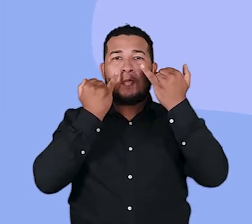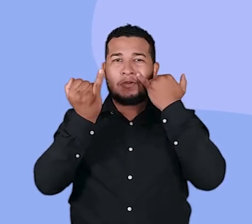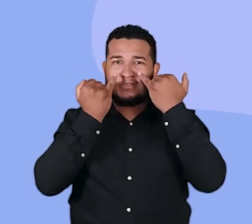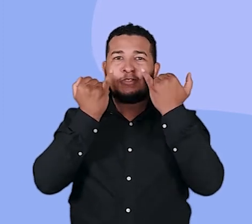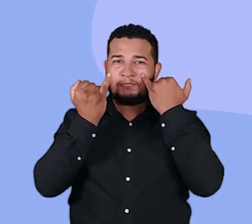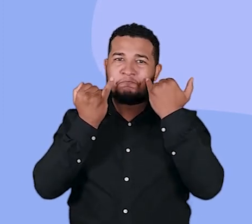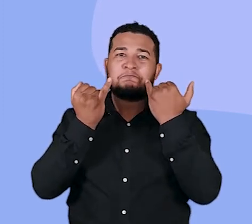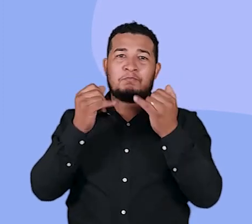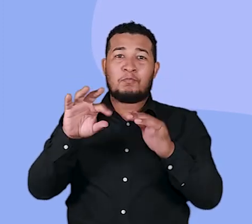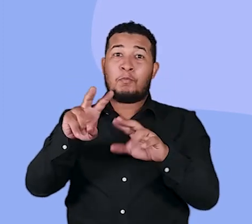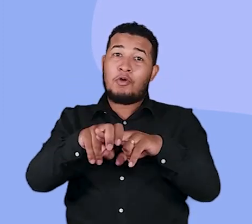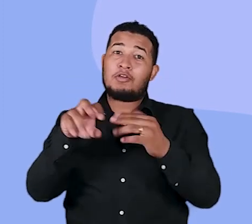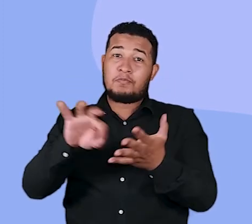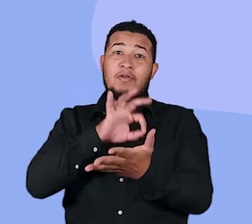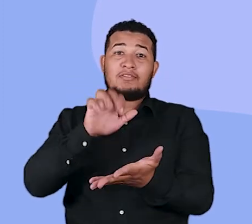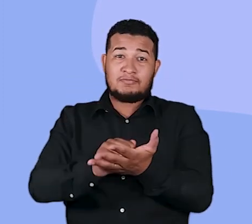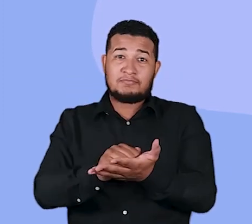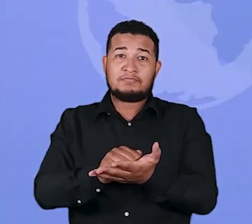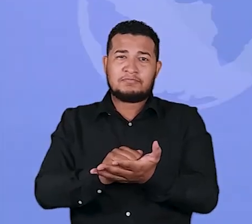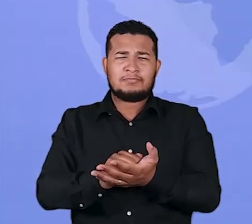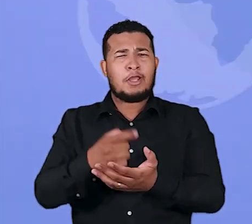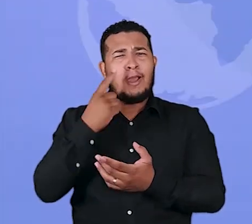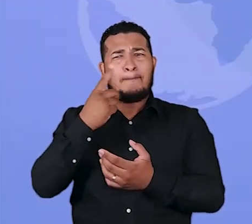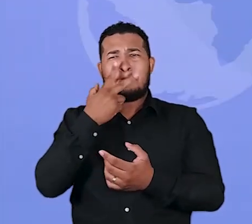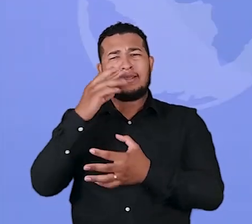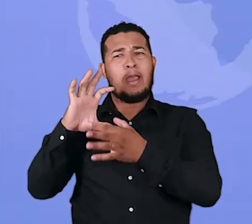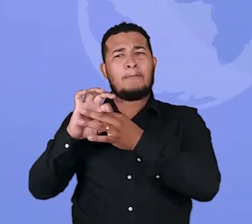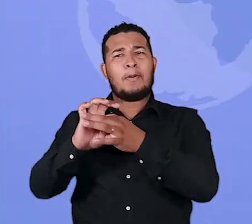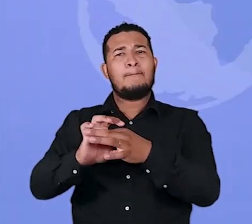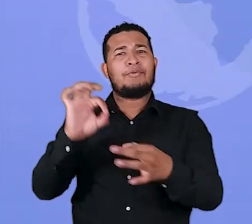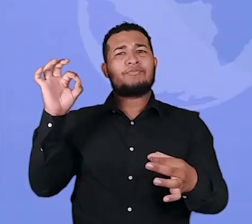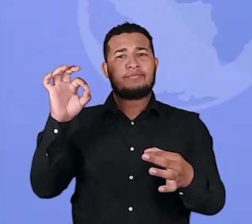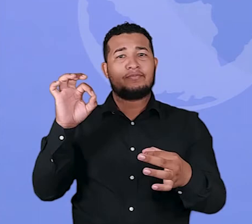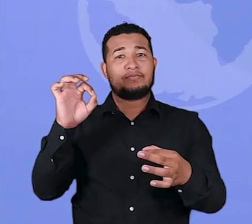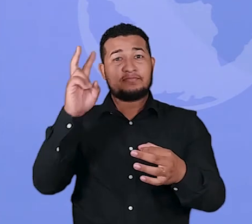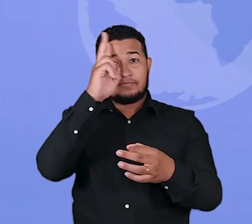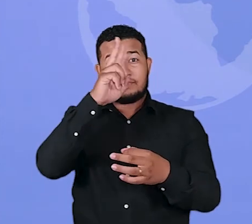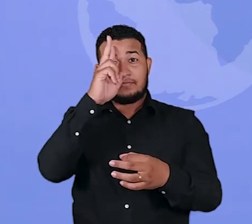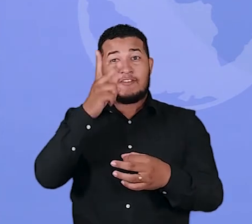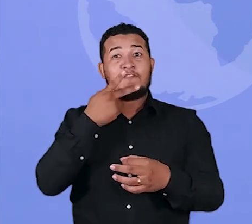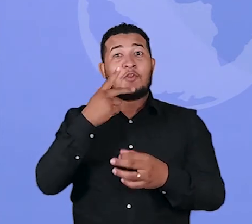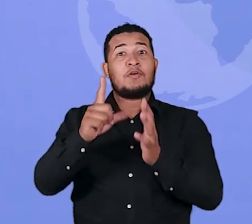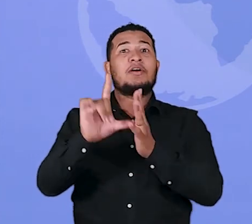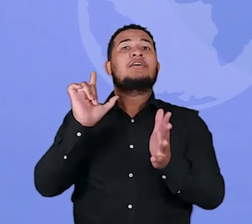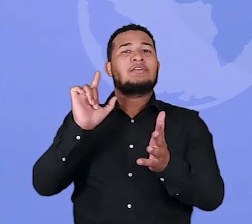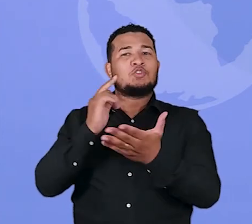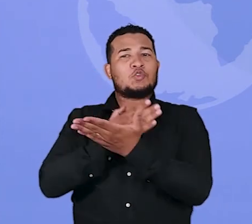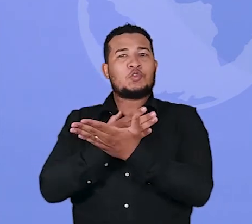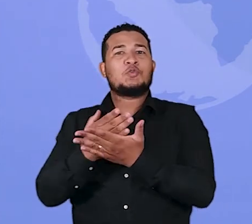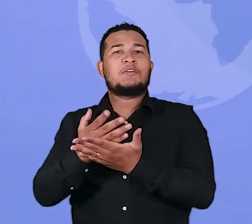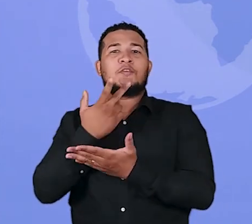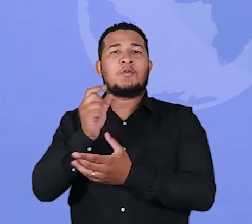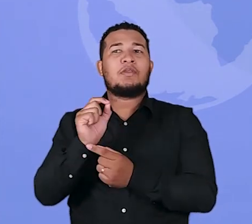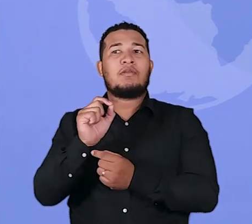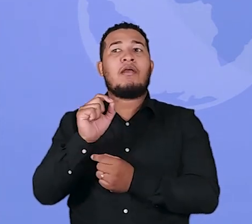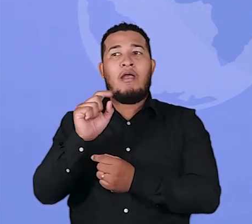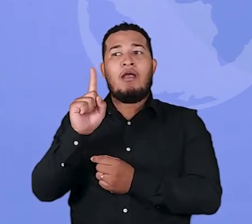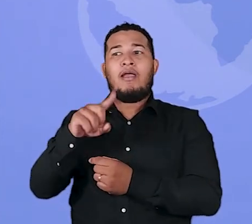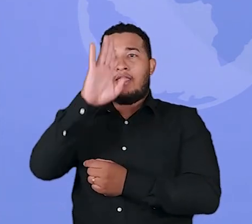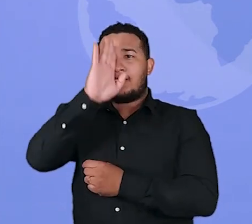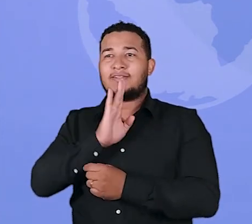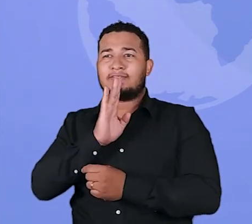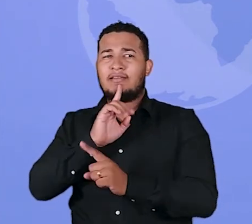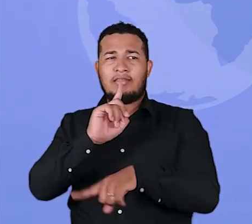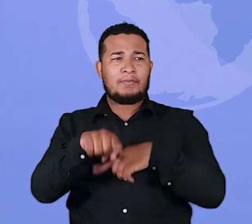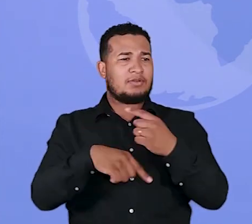informação relativa ao montante da matrícula. Então veja, olha que incoerência. Ele falou de uma coisa no começo do texto e